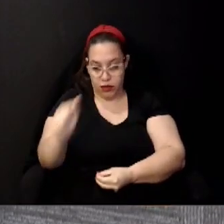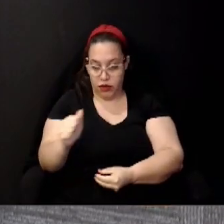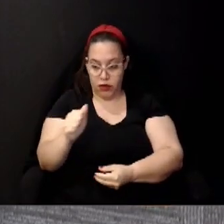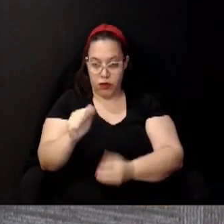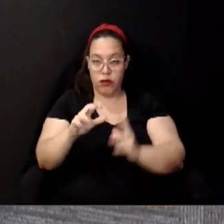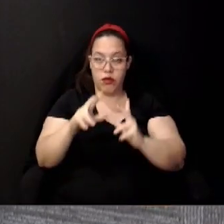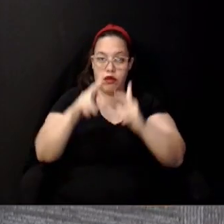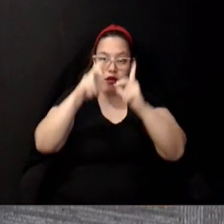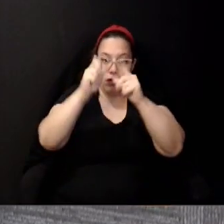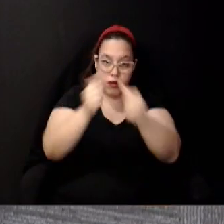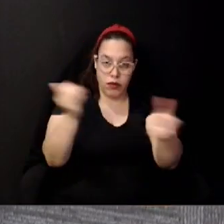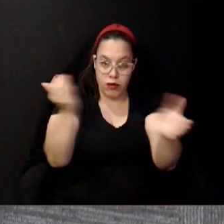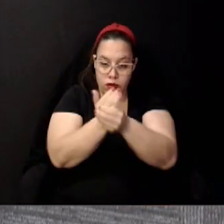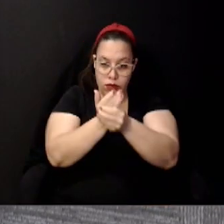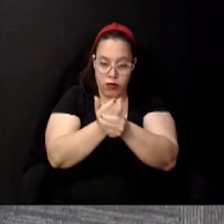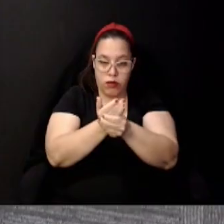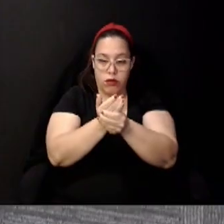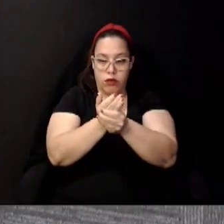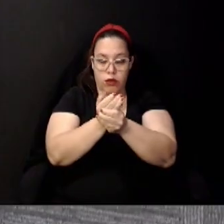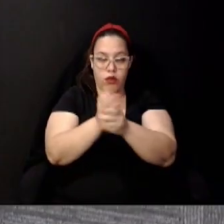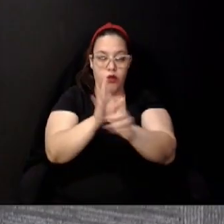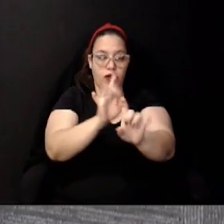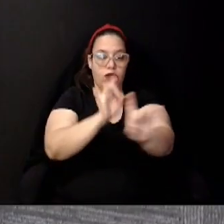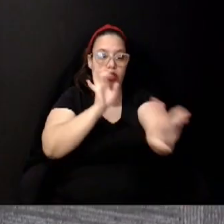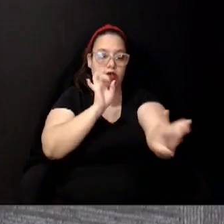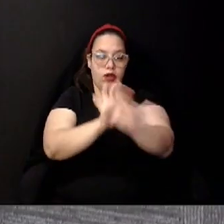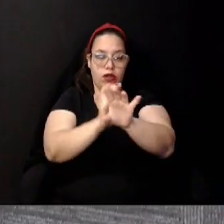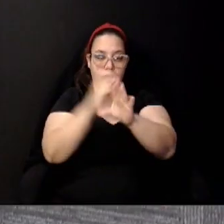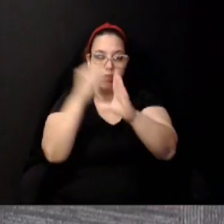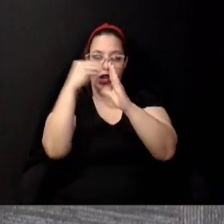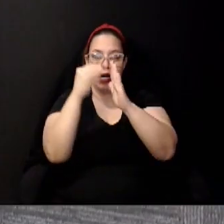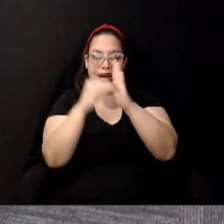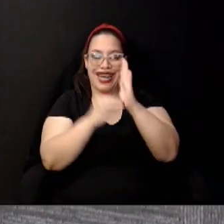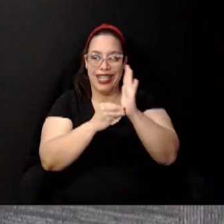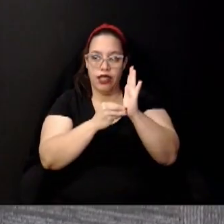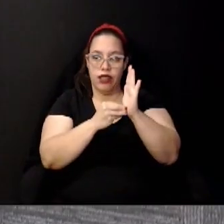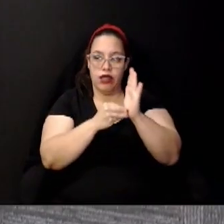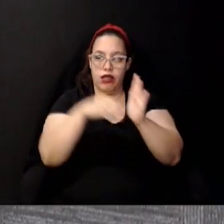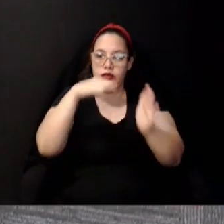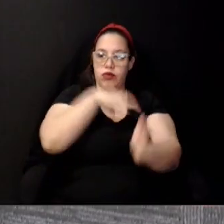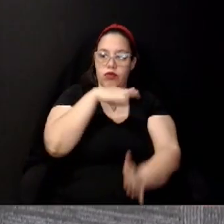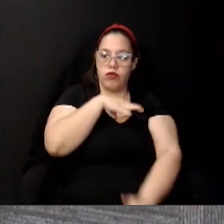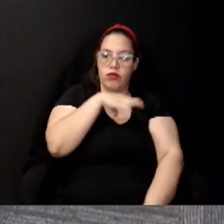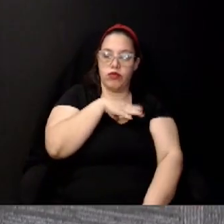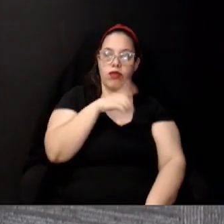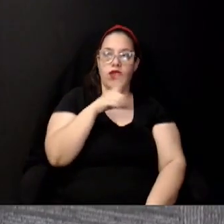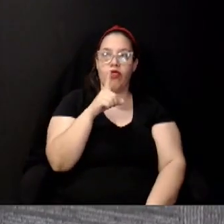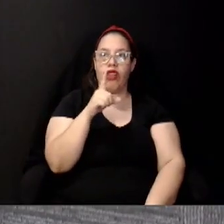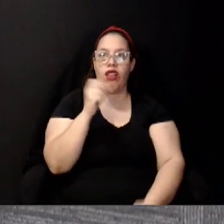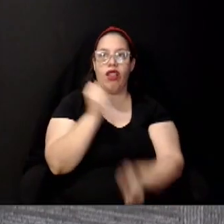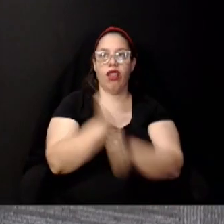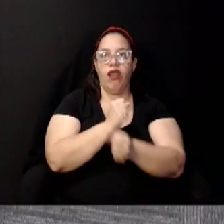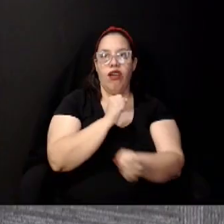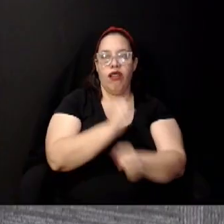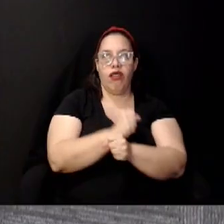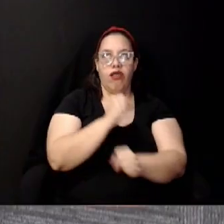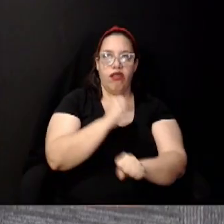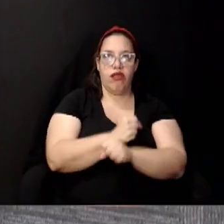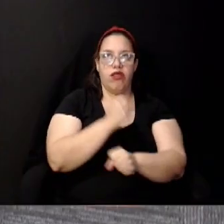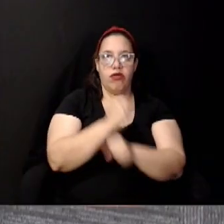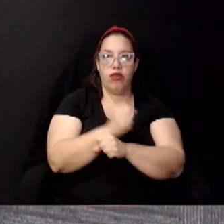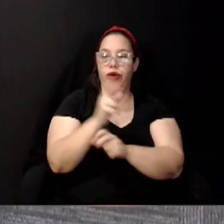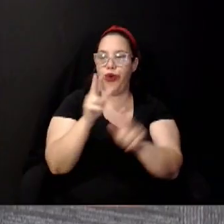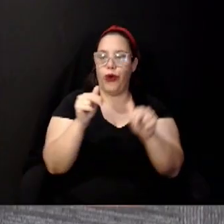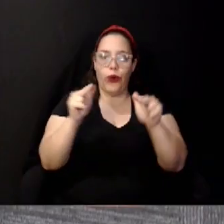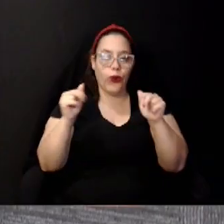processos de forma digitalizada e fazer com que o munícipe ele saia desse labirinto sem fim, que por muitas vezes,